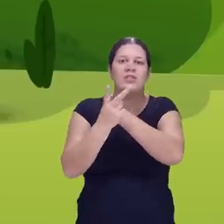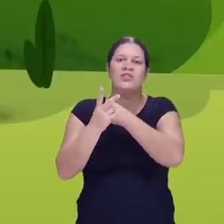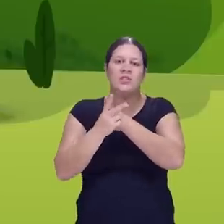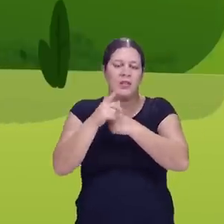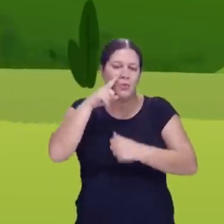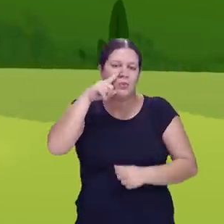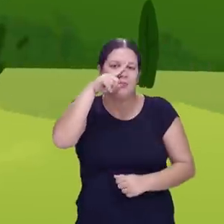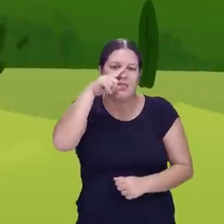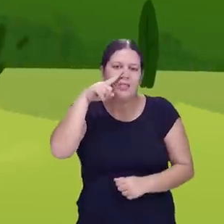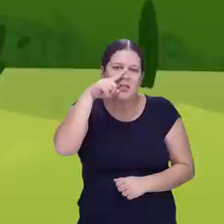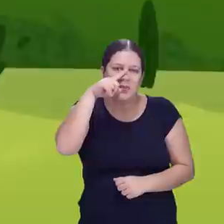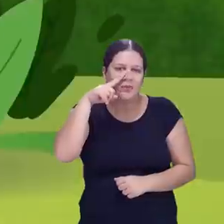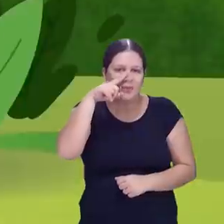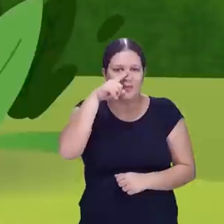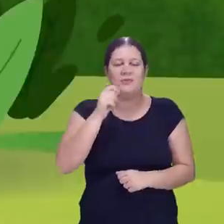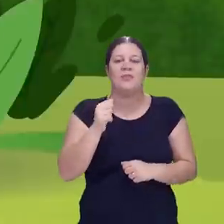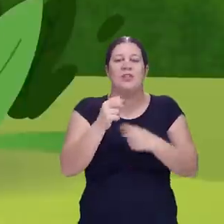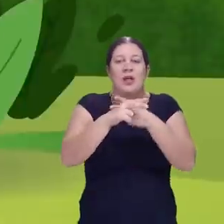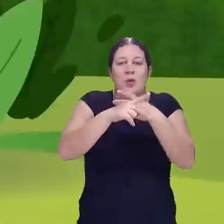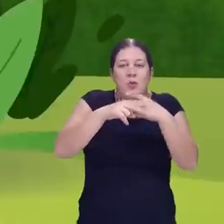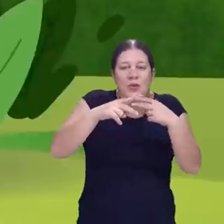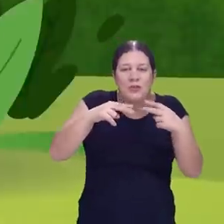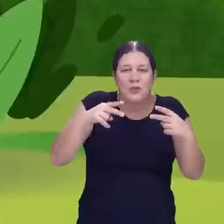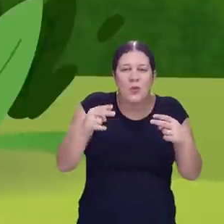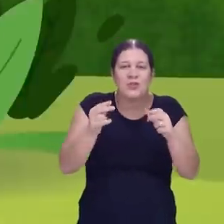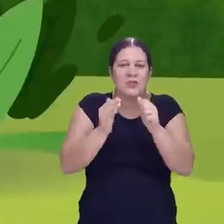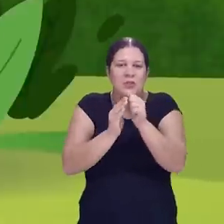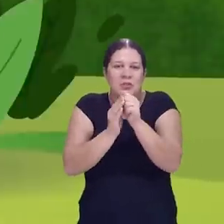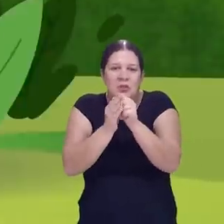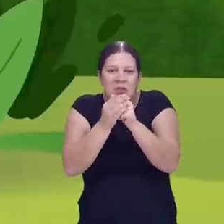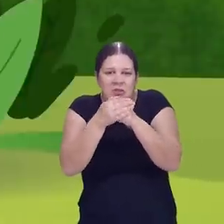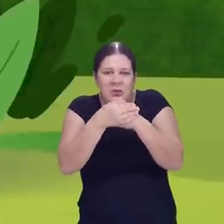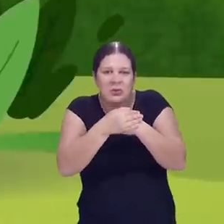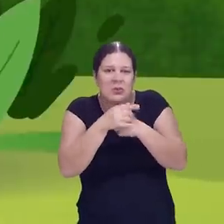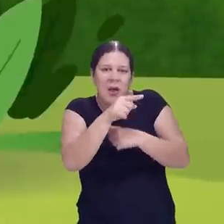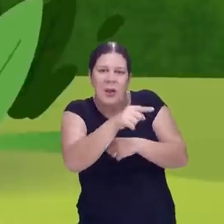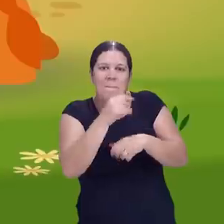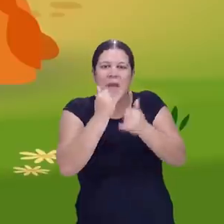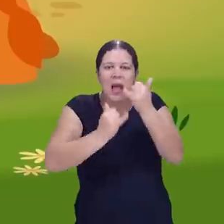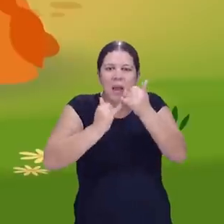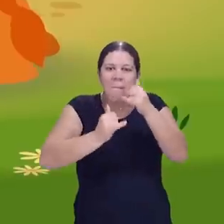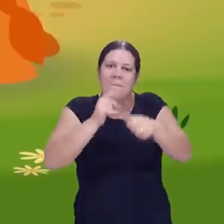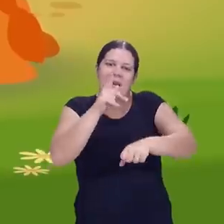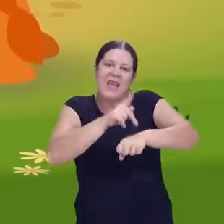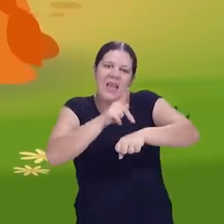perigos? Tem alguma coisa se mexendo ali. Parece uma pedra.